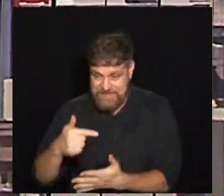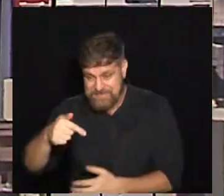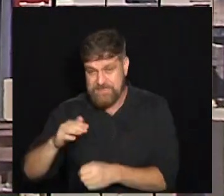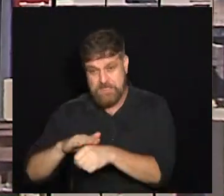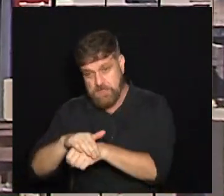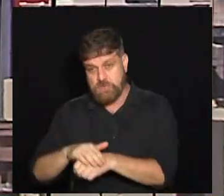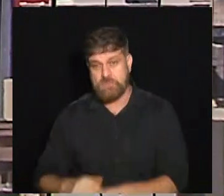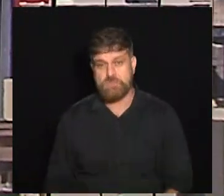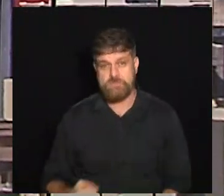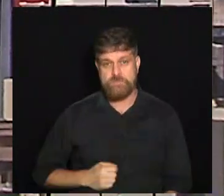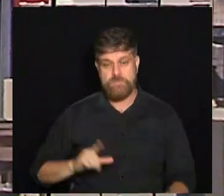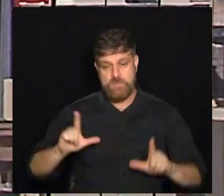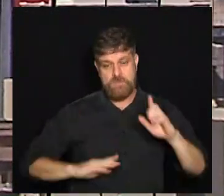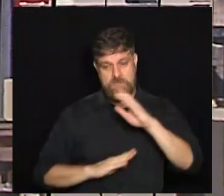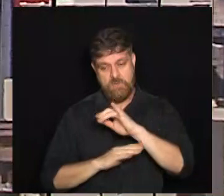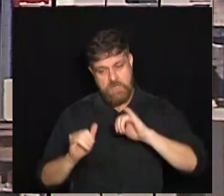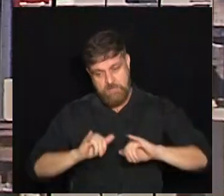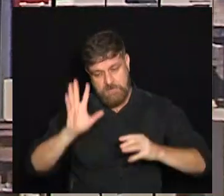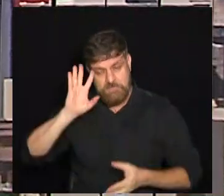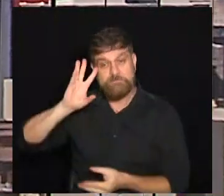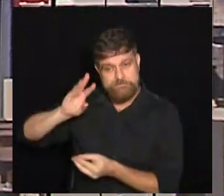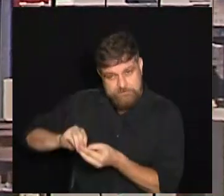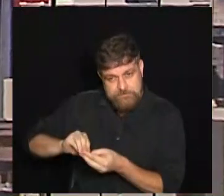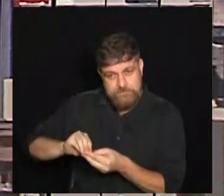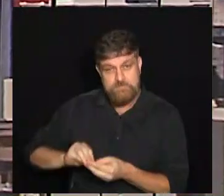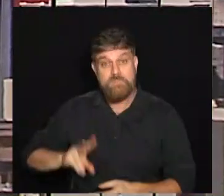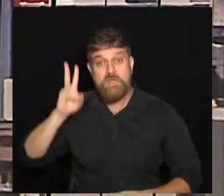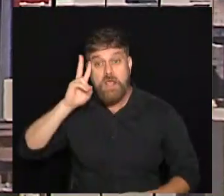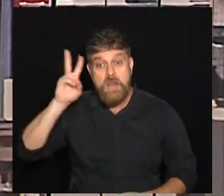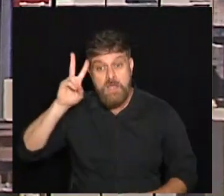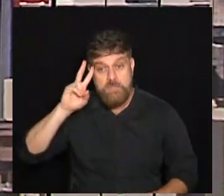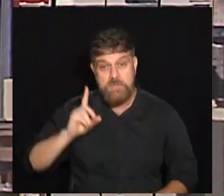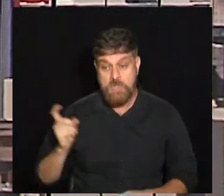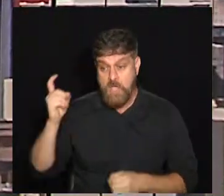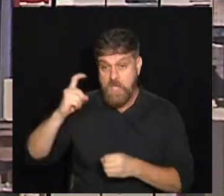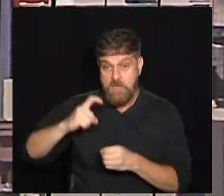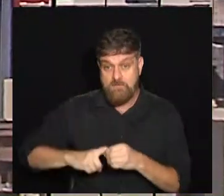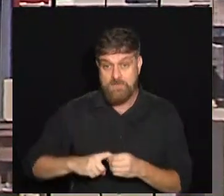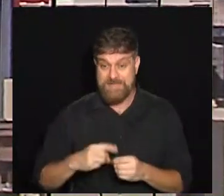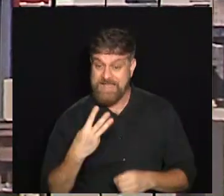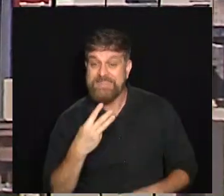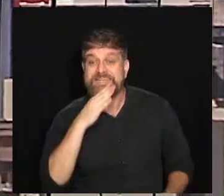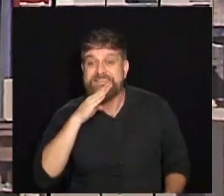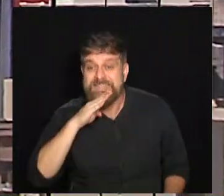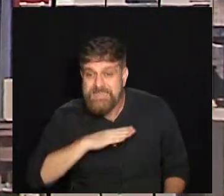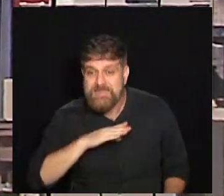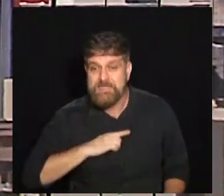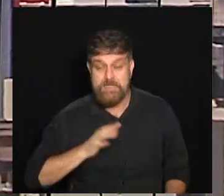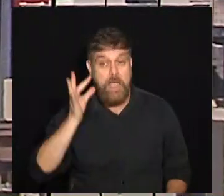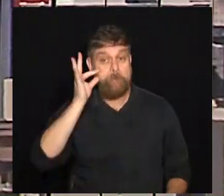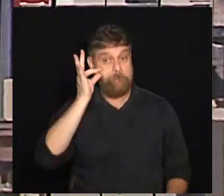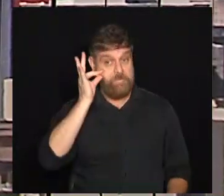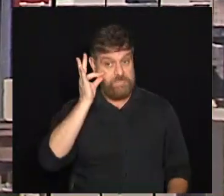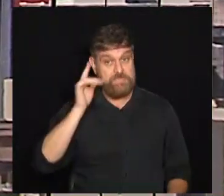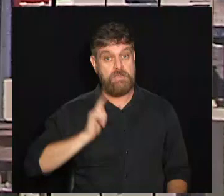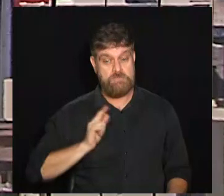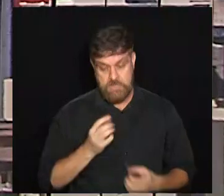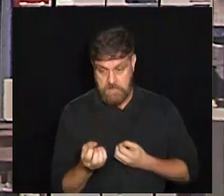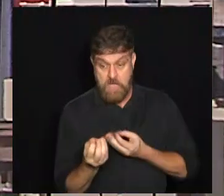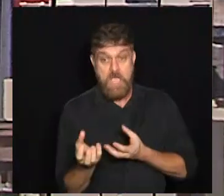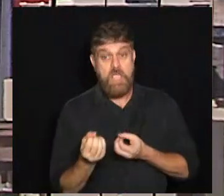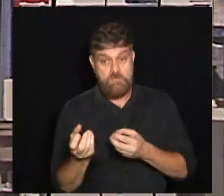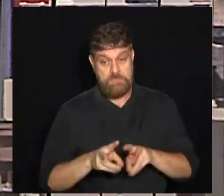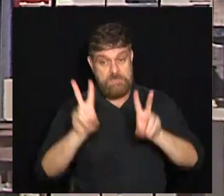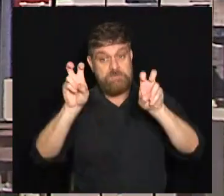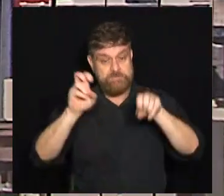O Jornal Câmara Notícia fica por aqui. Lembrando que eu volto às 3 horas da tarde, ao vivo, com o Boletim